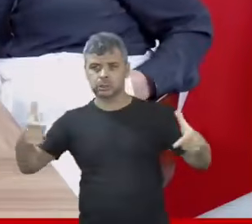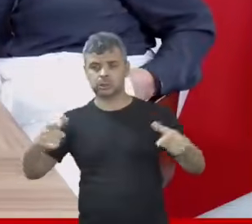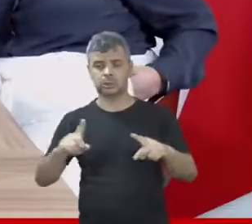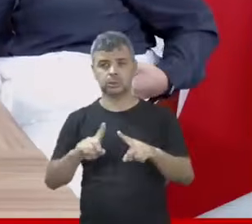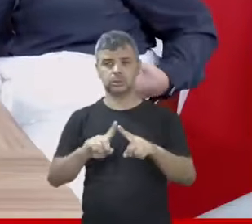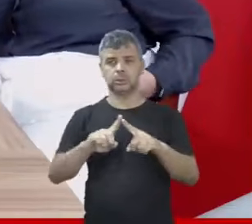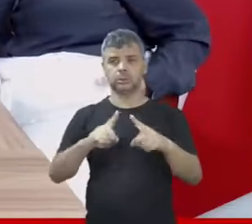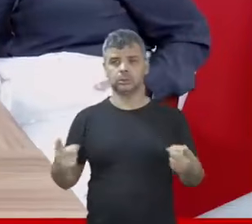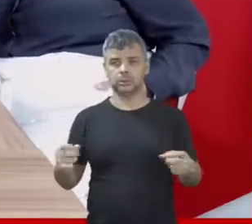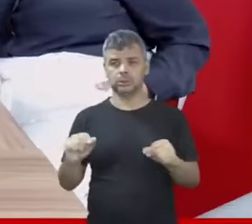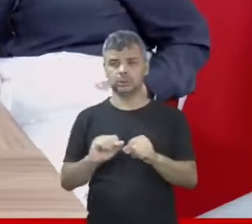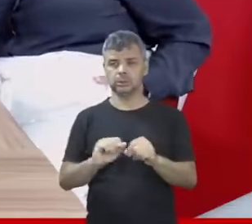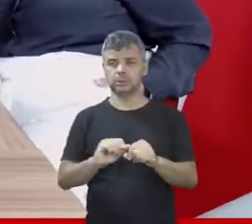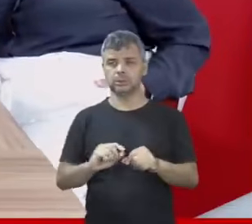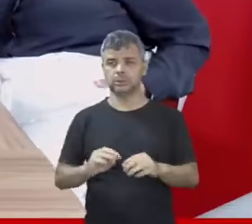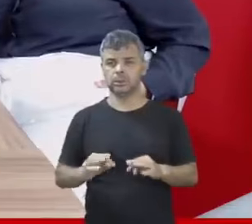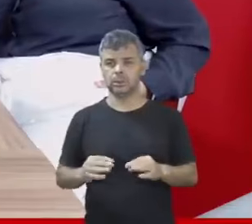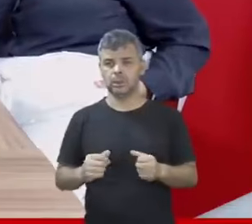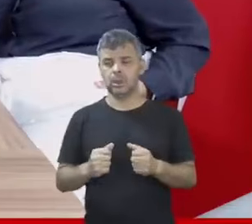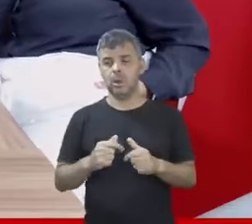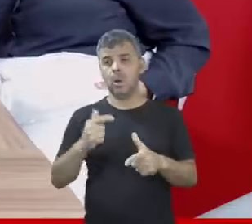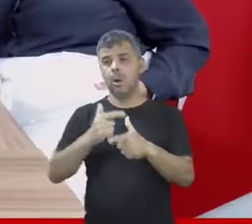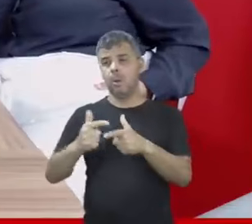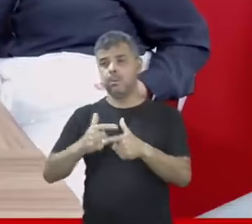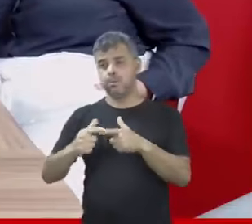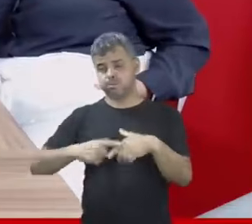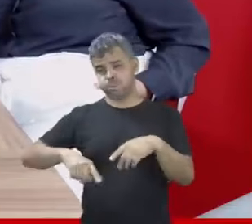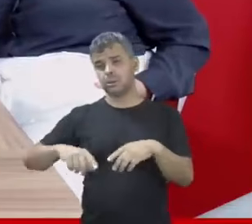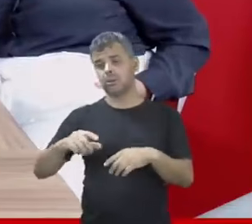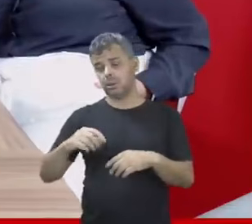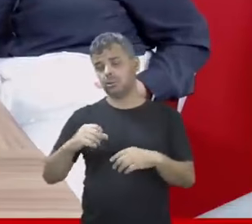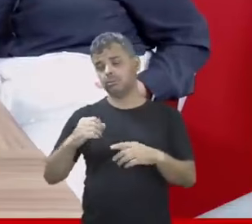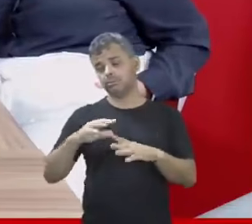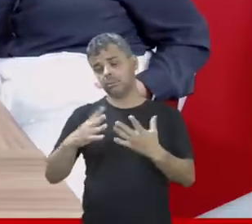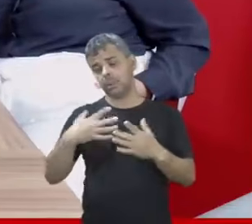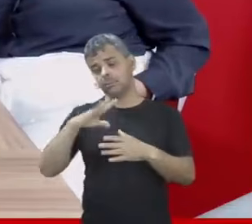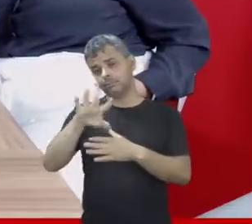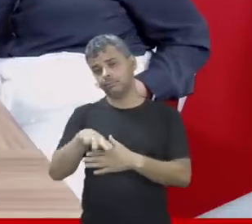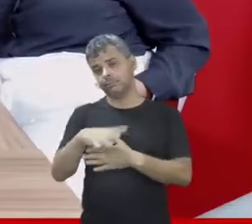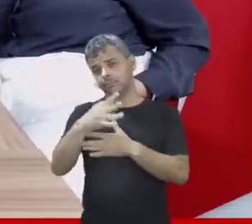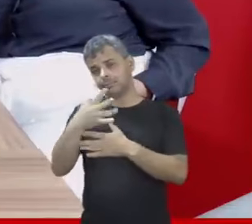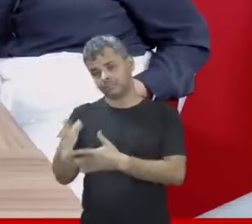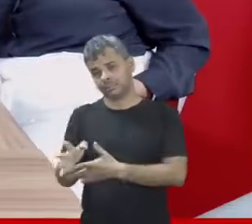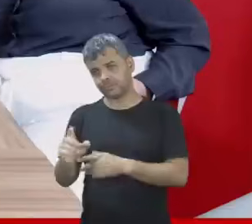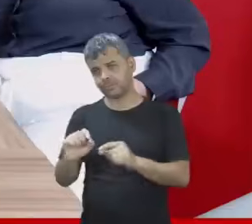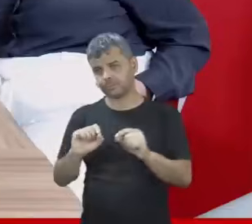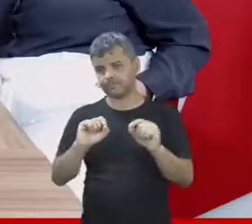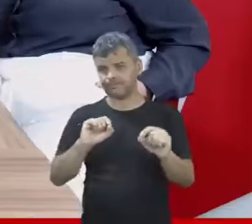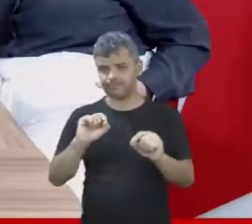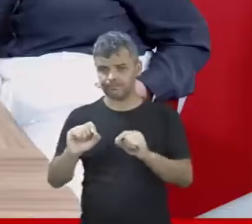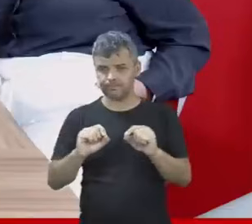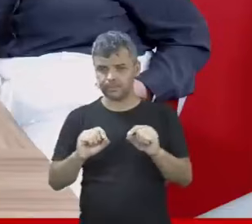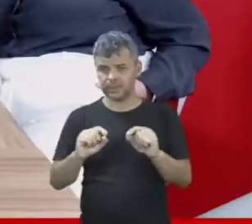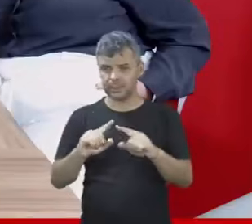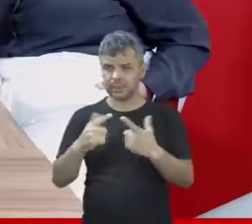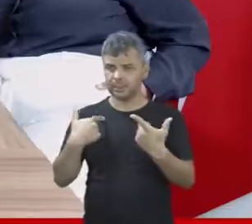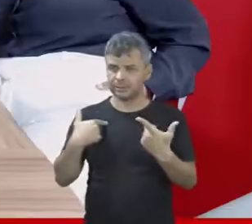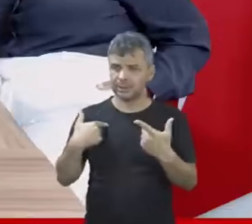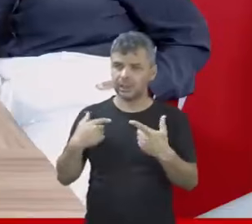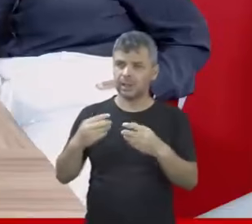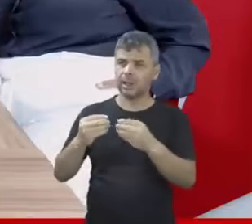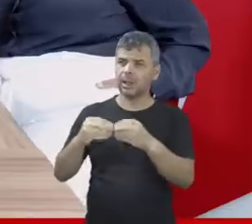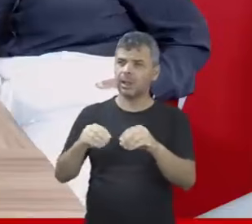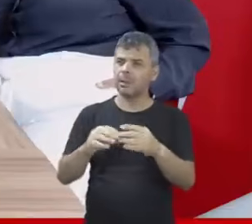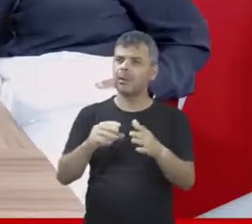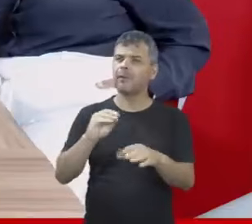embora, né, o problema seja legal, a escala vem sendo sinônimo de também um desgaste muito grande, a